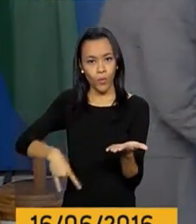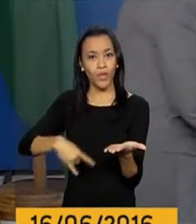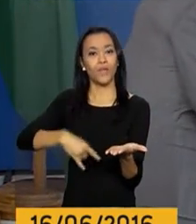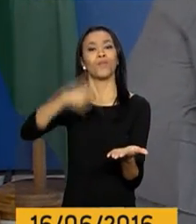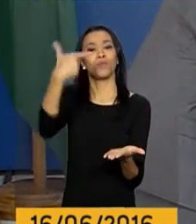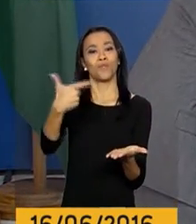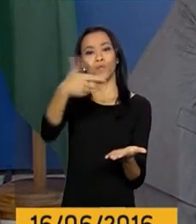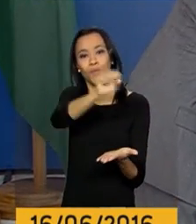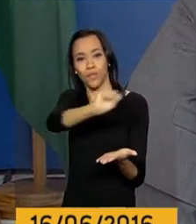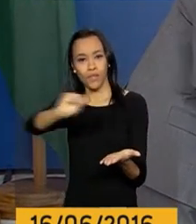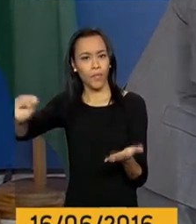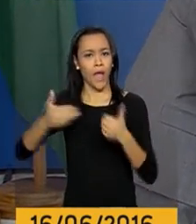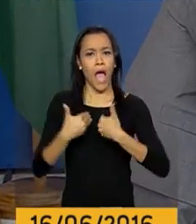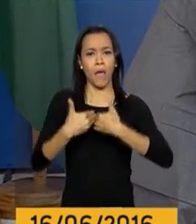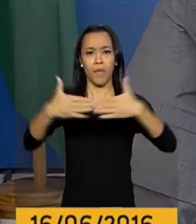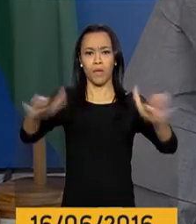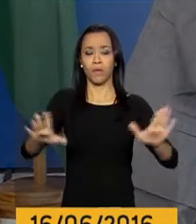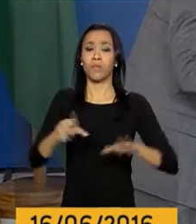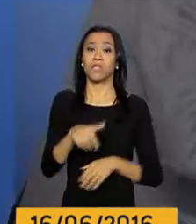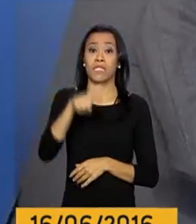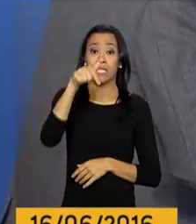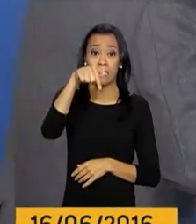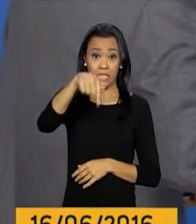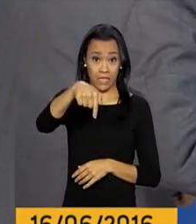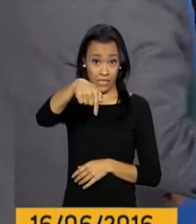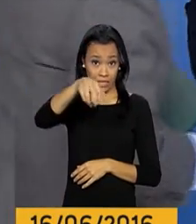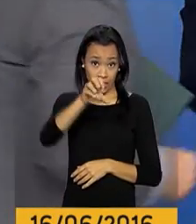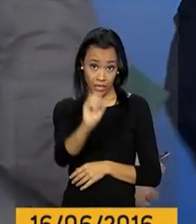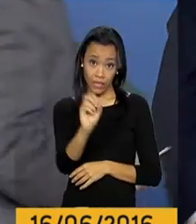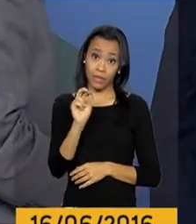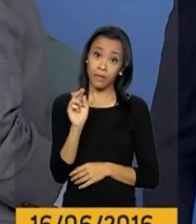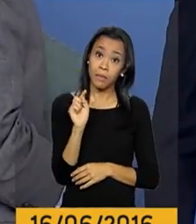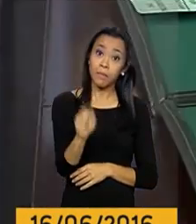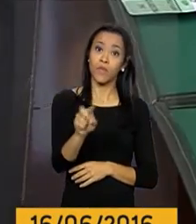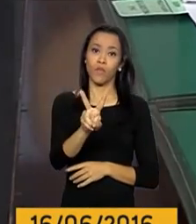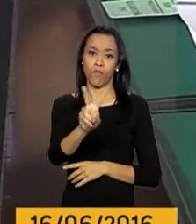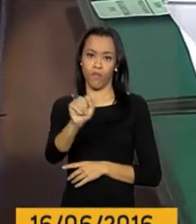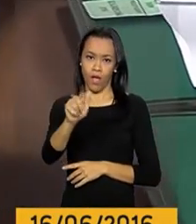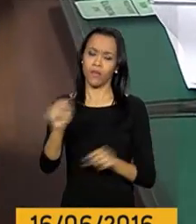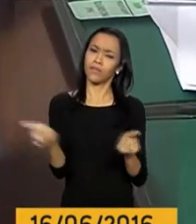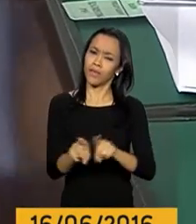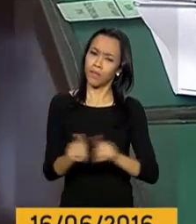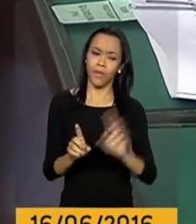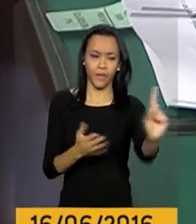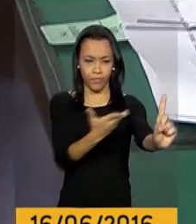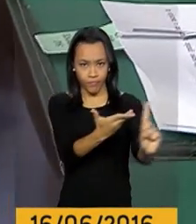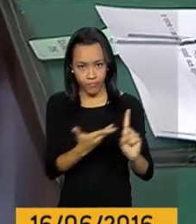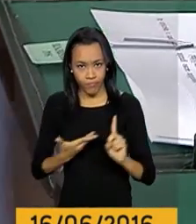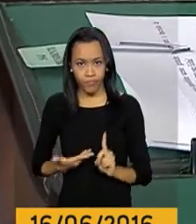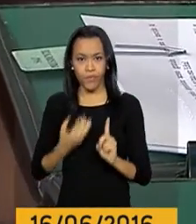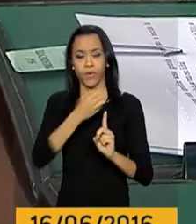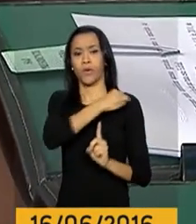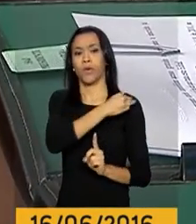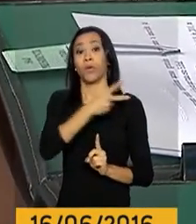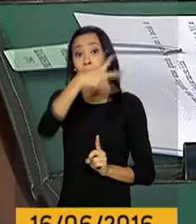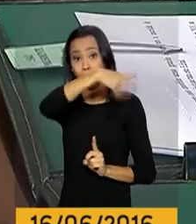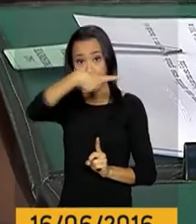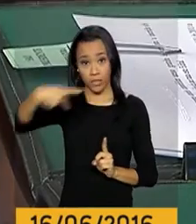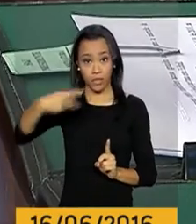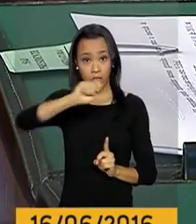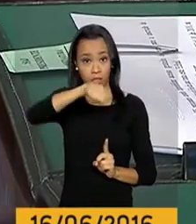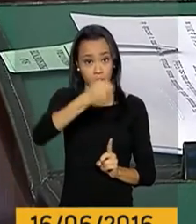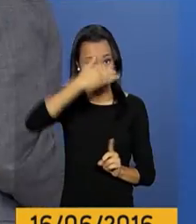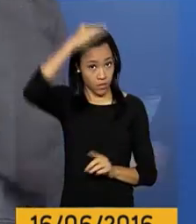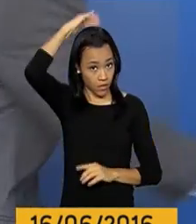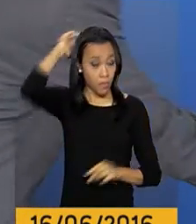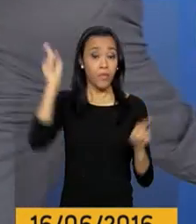para a abertura de 70 mil vagas. E convidamos também o presidente da República em exercício, Michel Temer, a assinar o